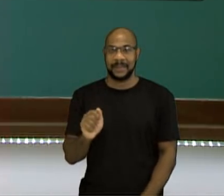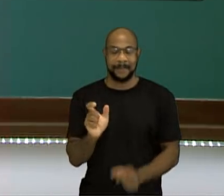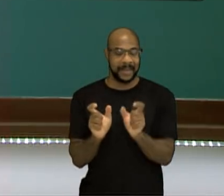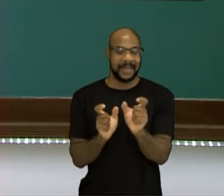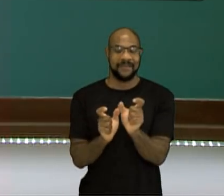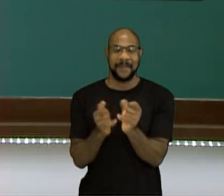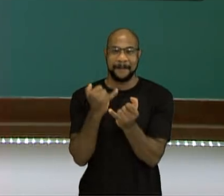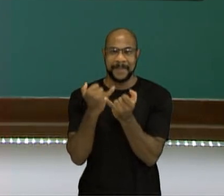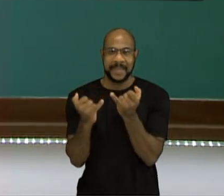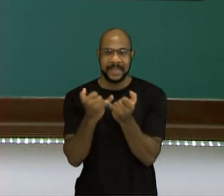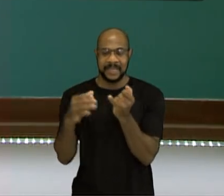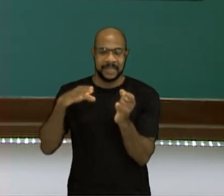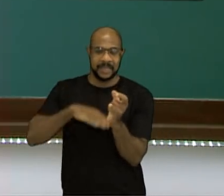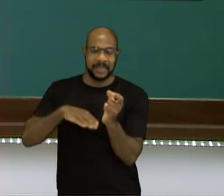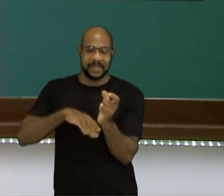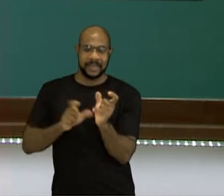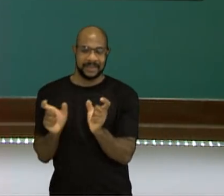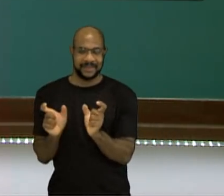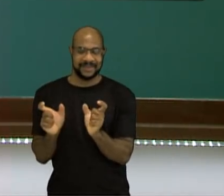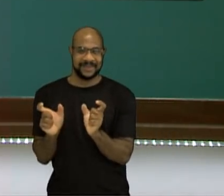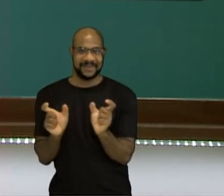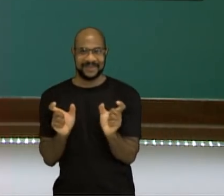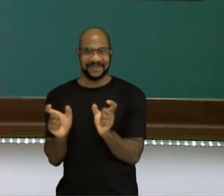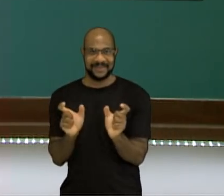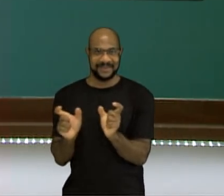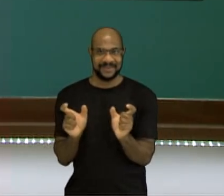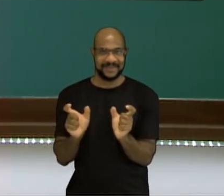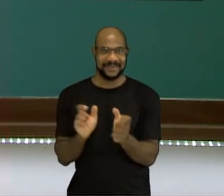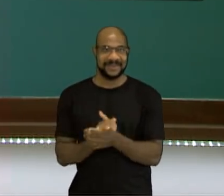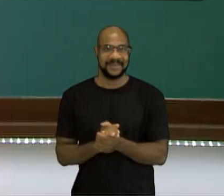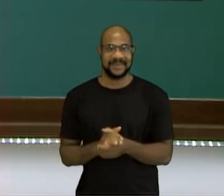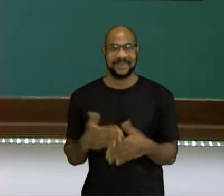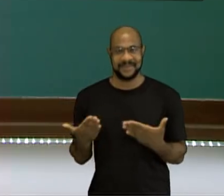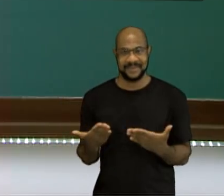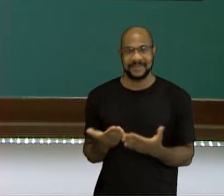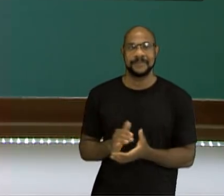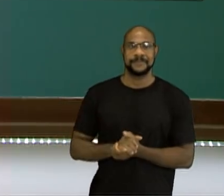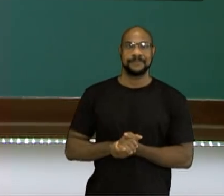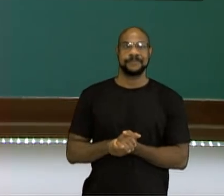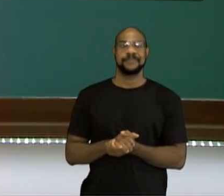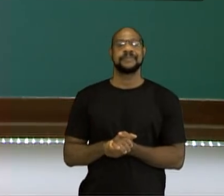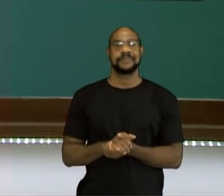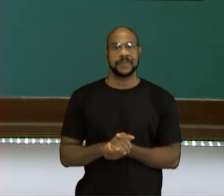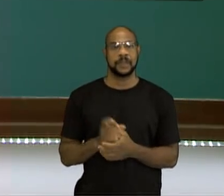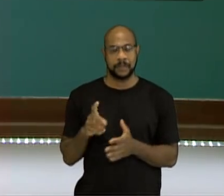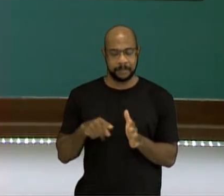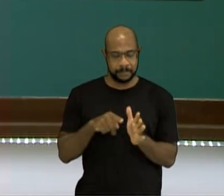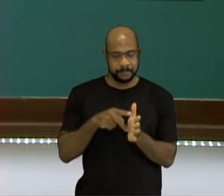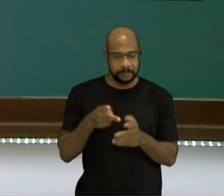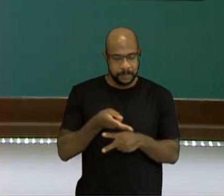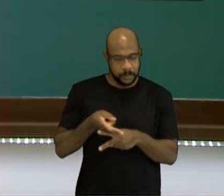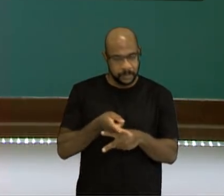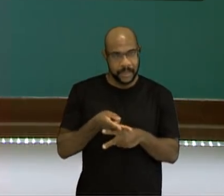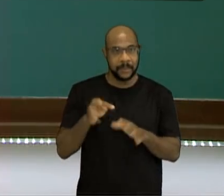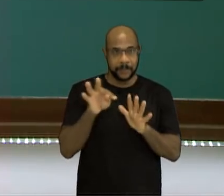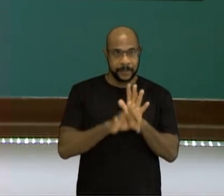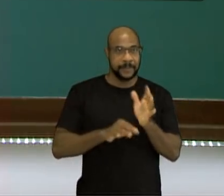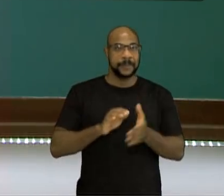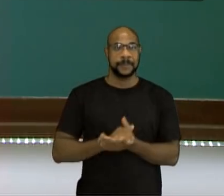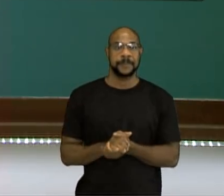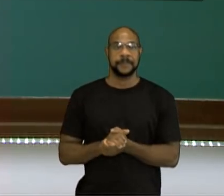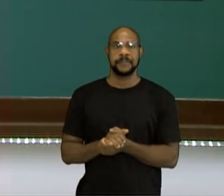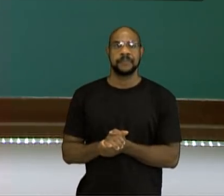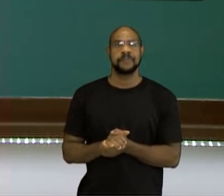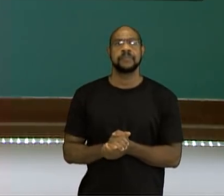inglês. Então, vamos prestar bastante atenção. O português e o inglês são bem parecidas. Vamos procurá-las no texto. Vamos lá? O